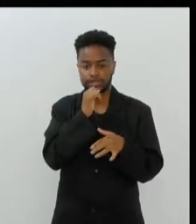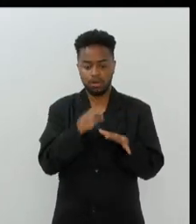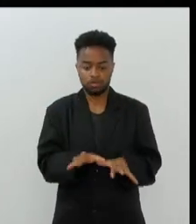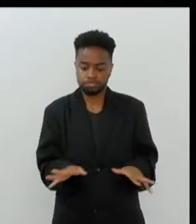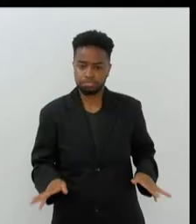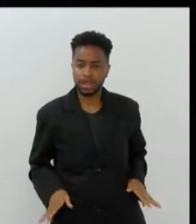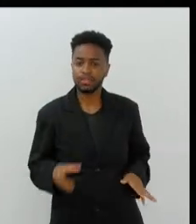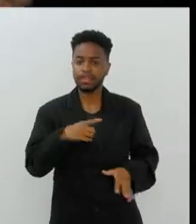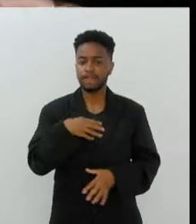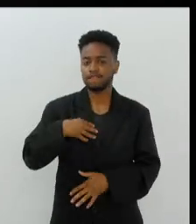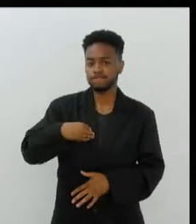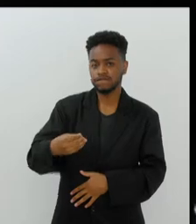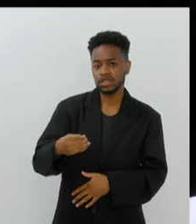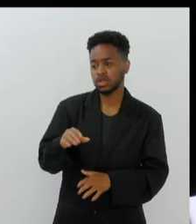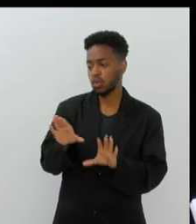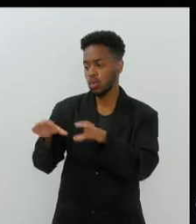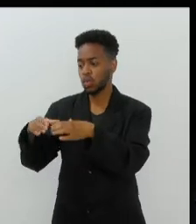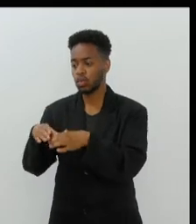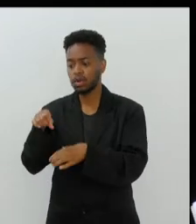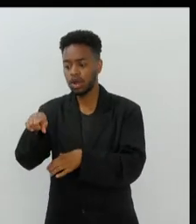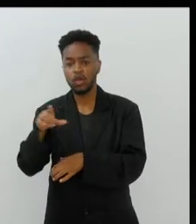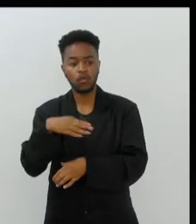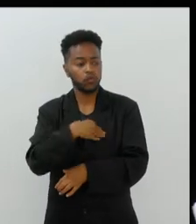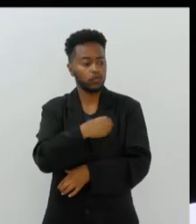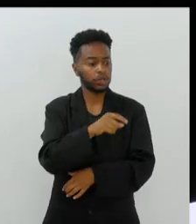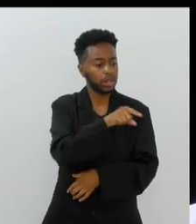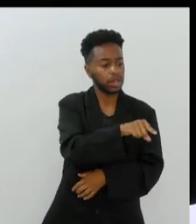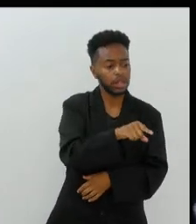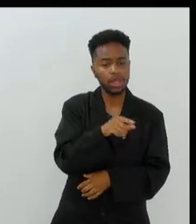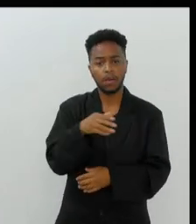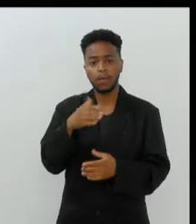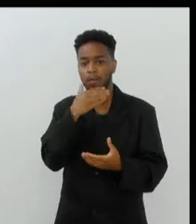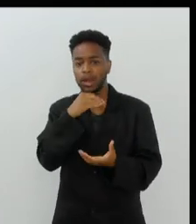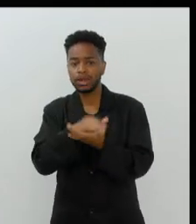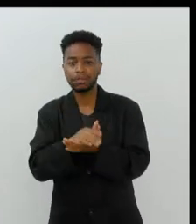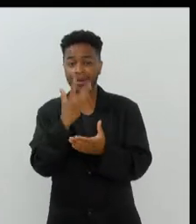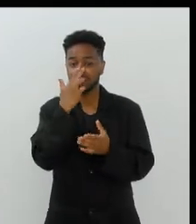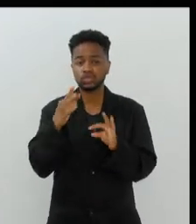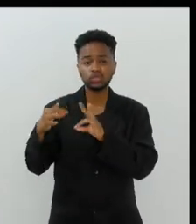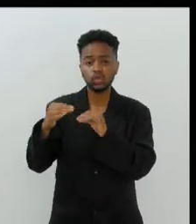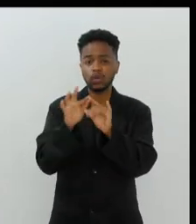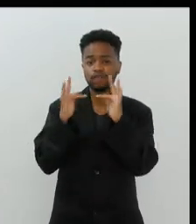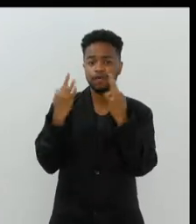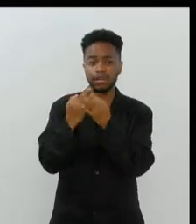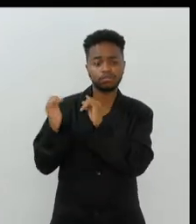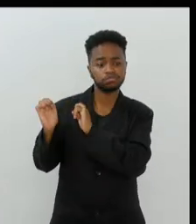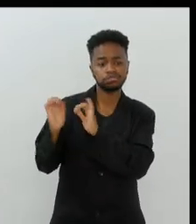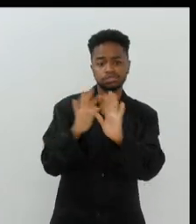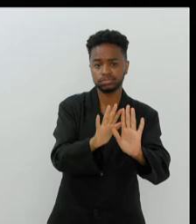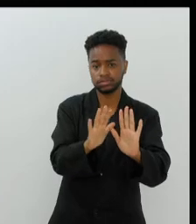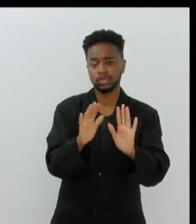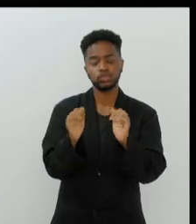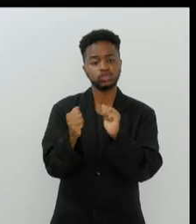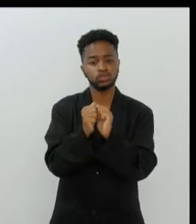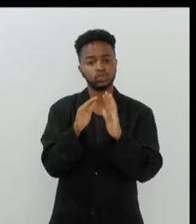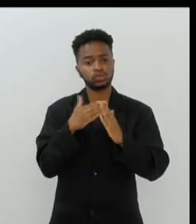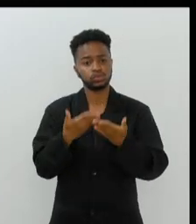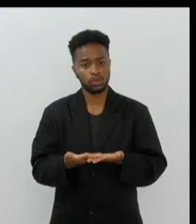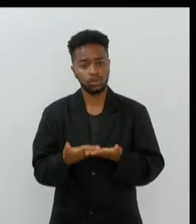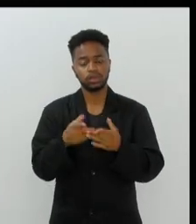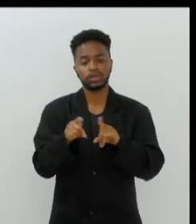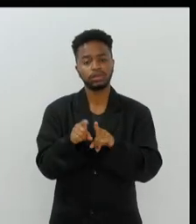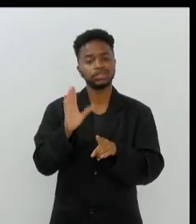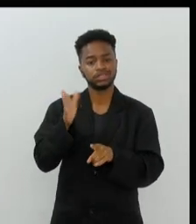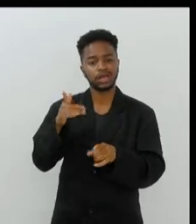integrante, uma baiana. Aí tem a filha que é da ala tal, o filho que é não sei o quê, o marido que é não sei... Todo mundo, a família inteira, normalmente, ali é